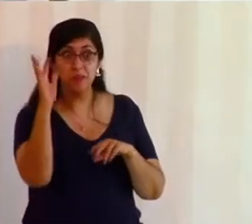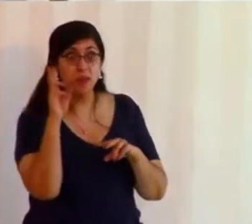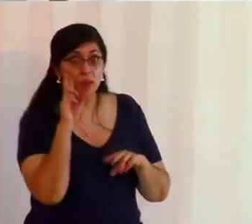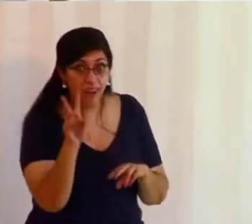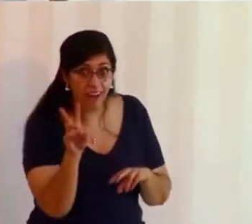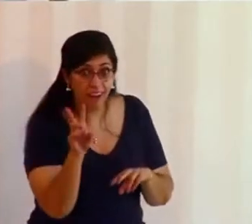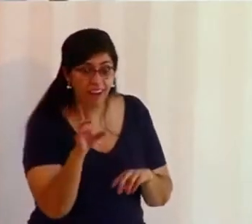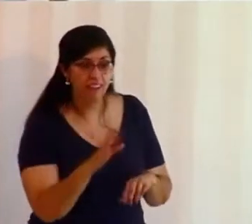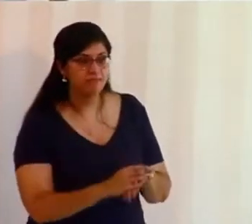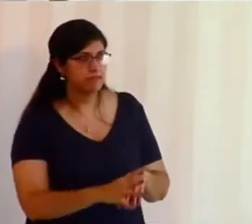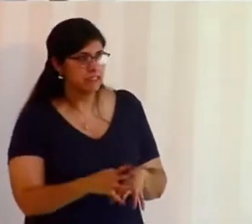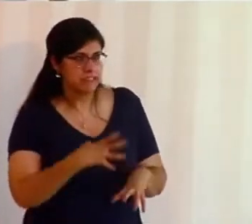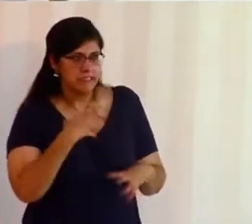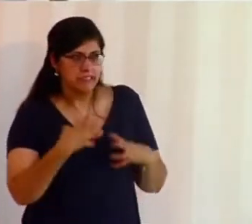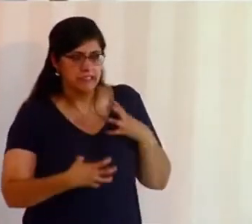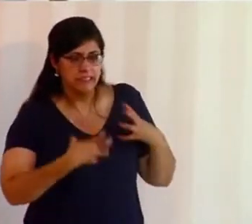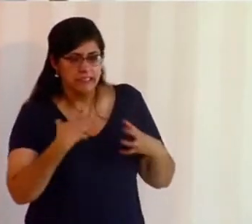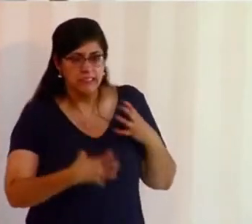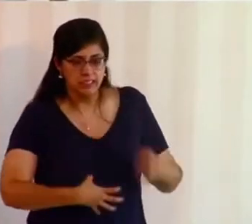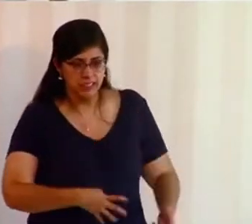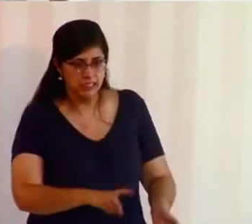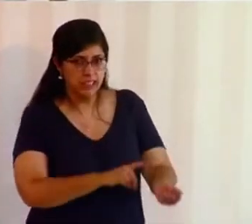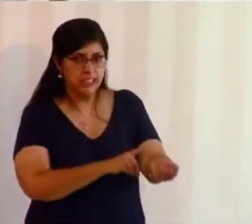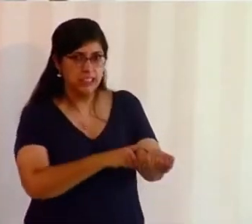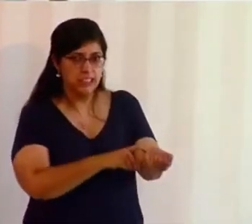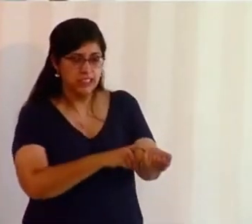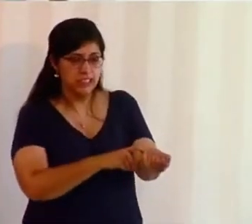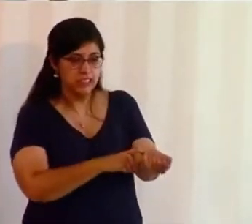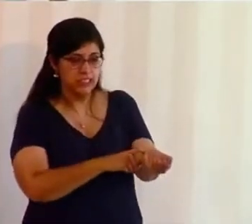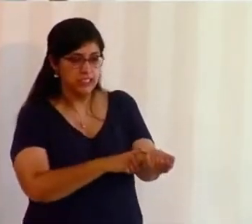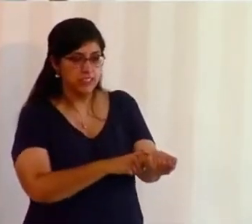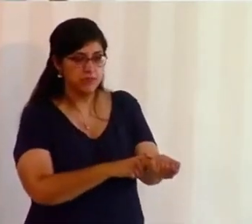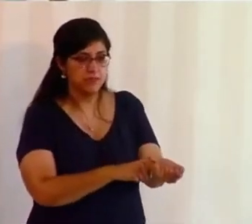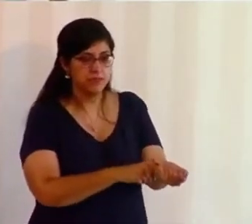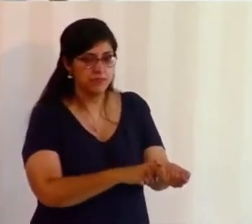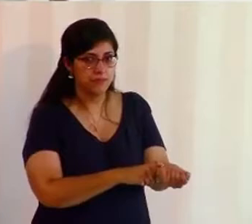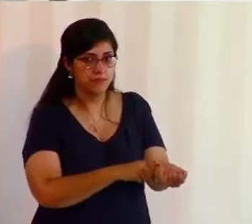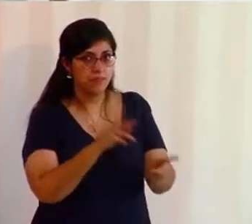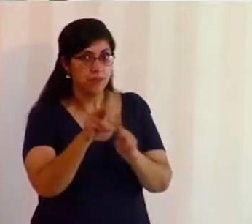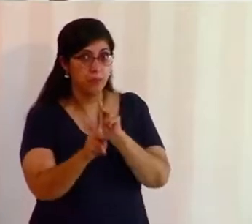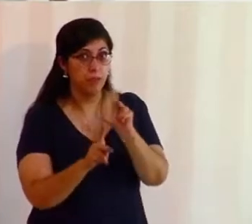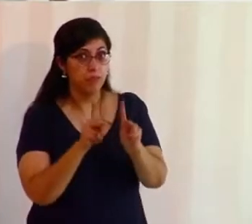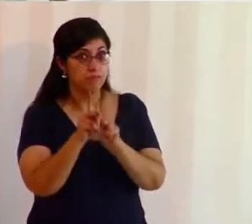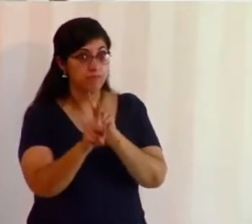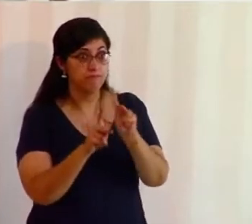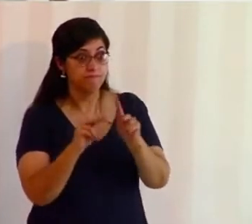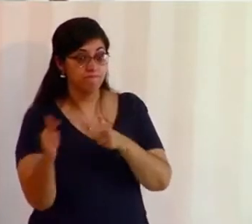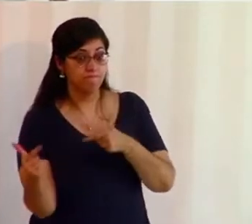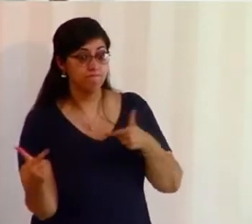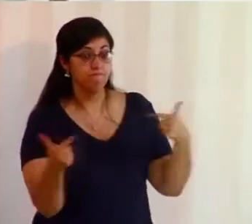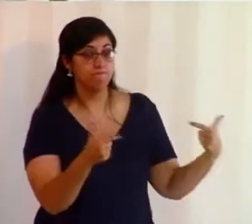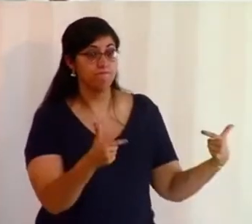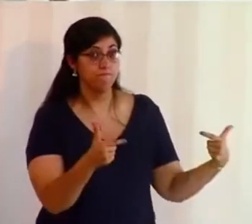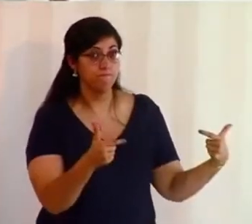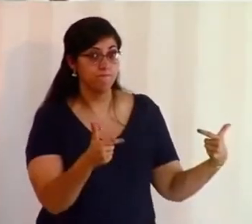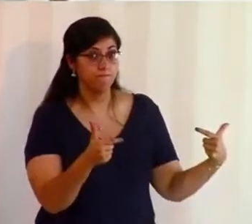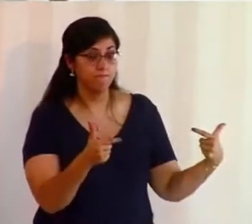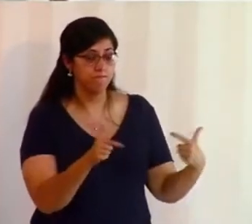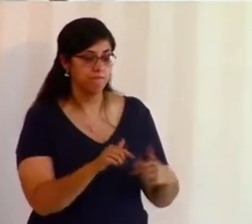causa dessa atitude de Paulo, juntamente com seus companheiros, a multidão se revoltará contra eles. Por quê? Porque eles